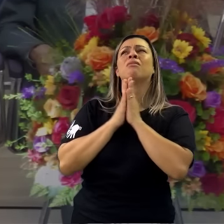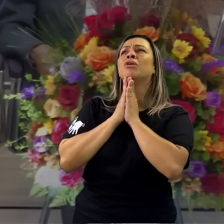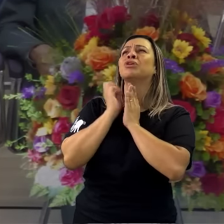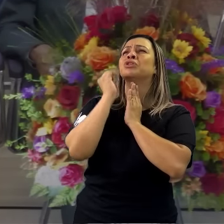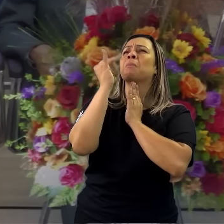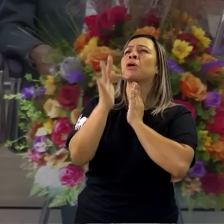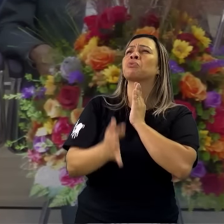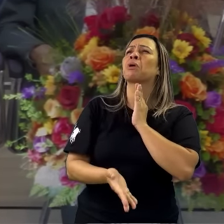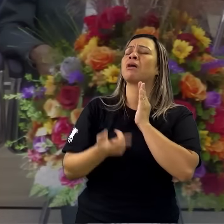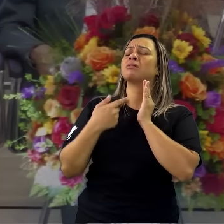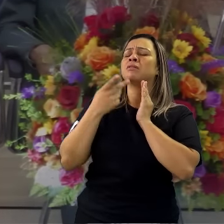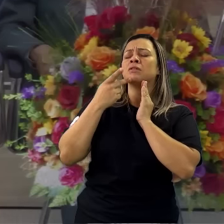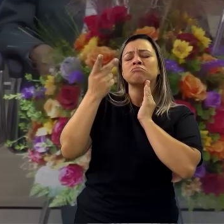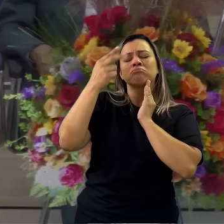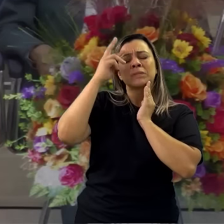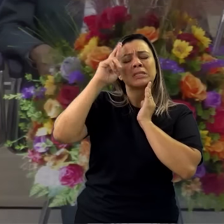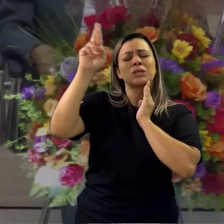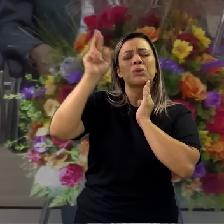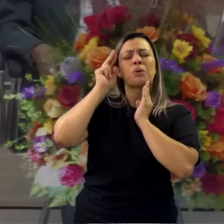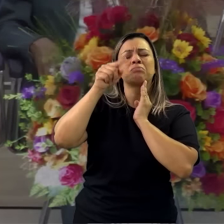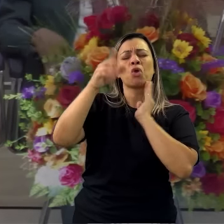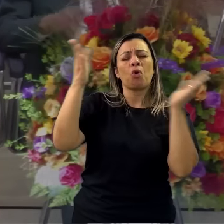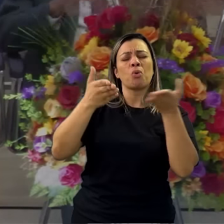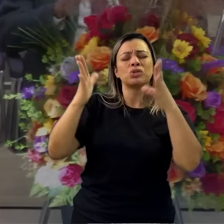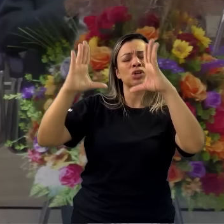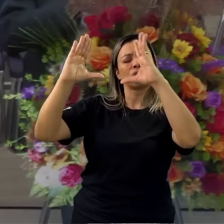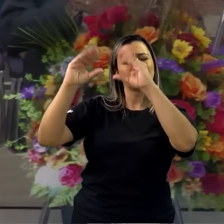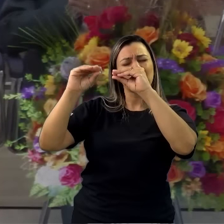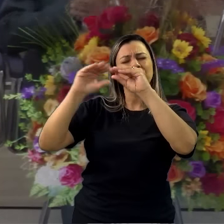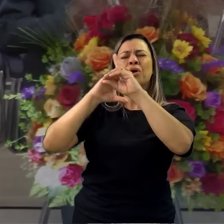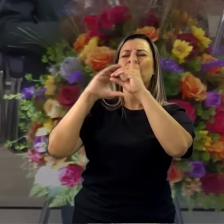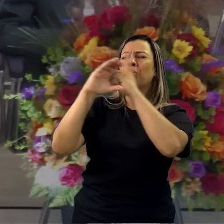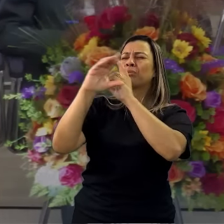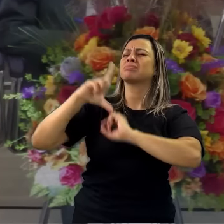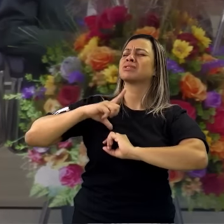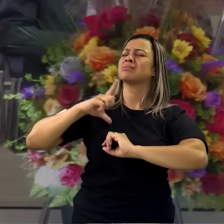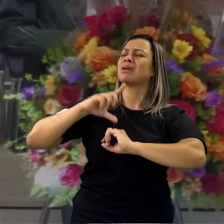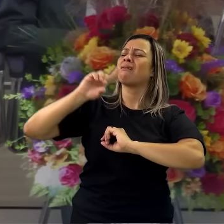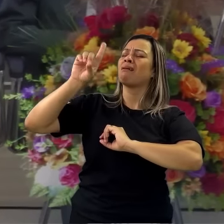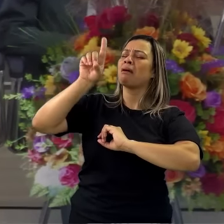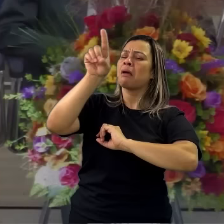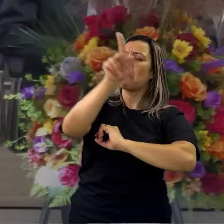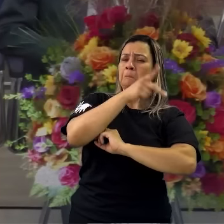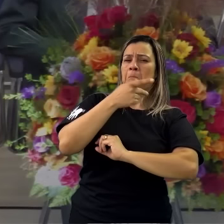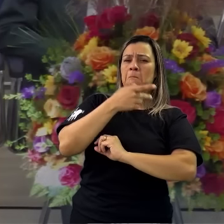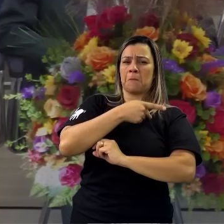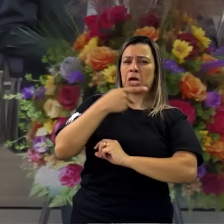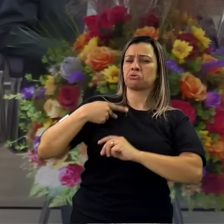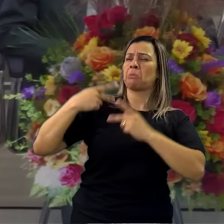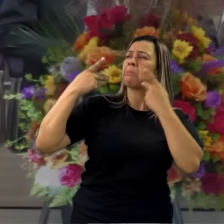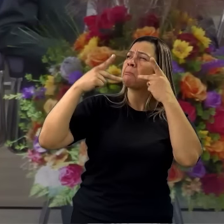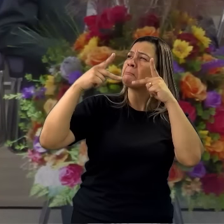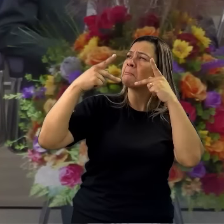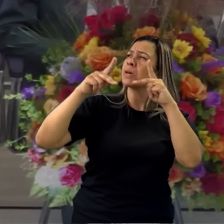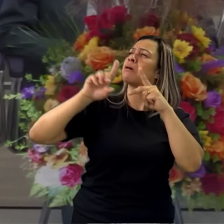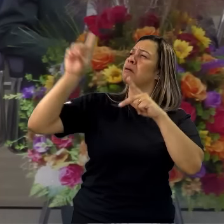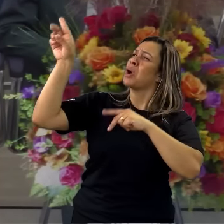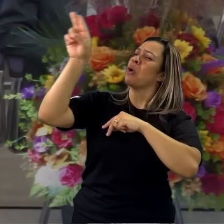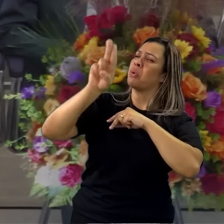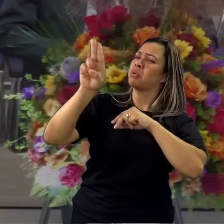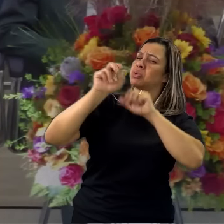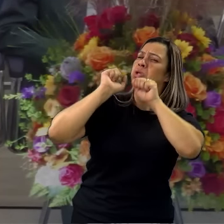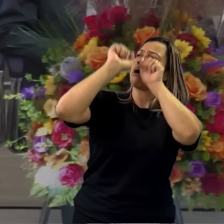a noite vai ter uso pregador por misericórdia usa o cantor por misericórdia uma coisa eu peço desça naquela casa por misericórdia